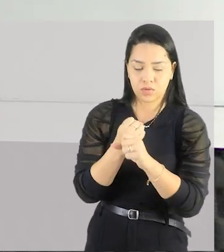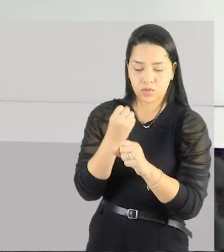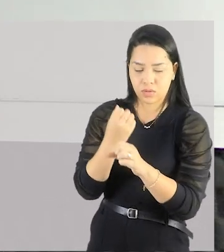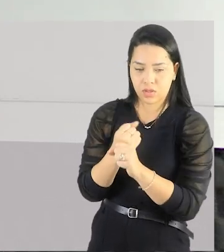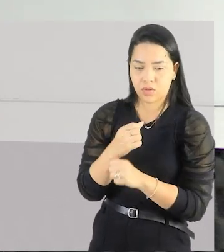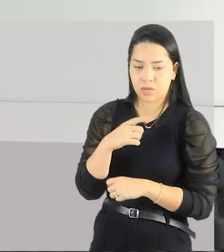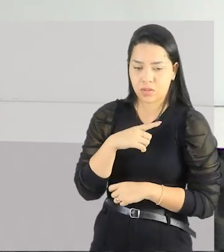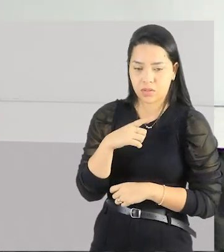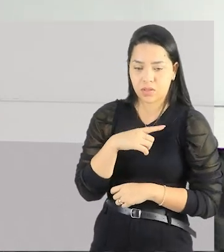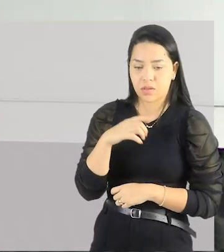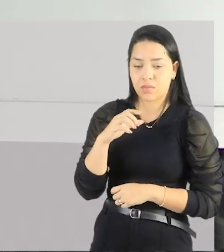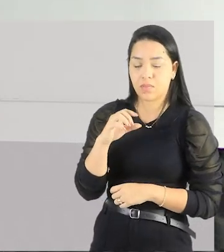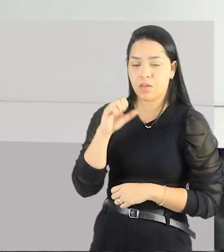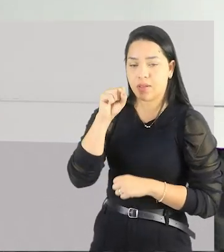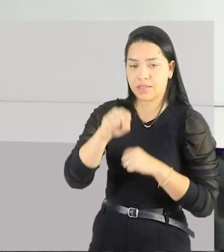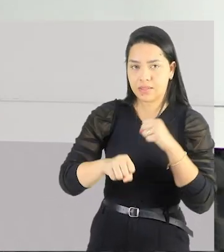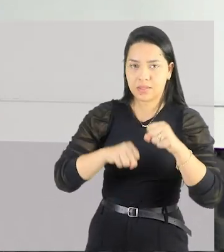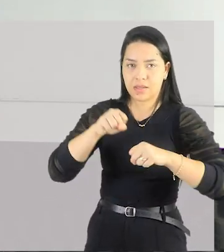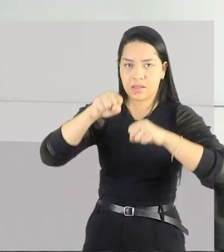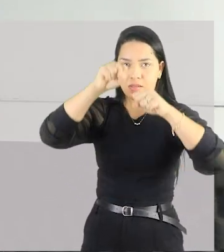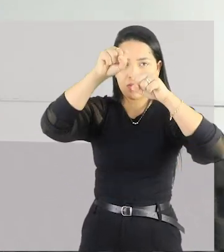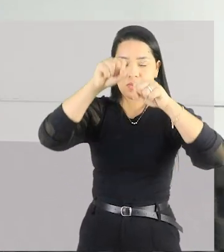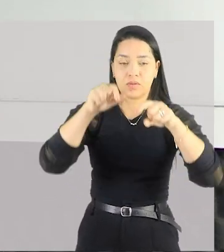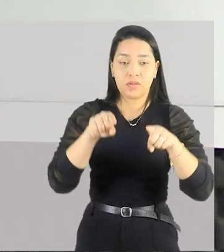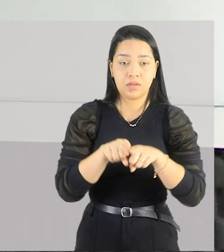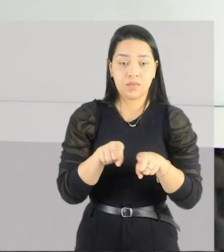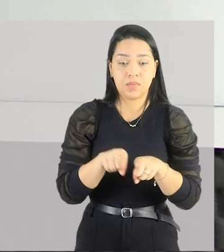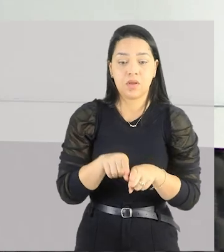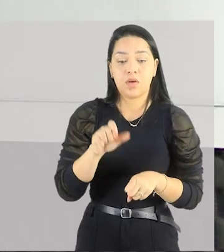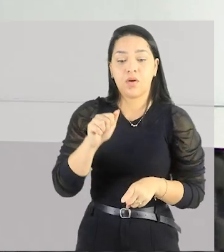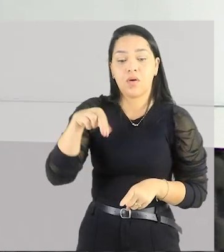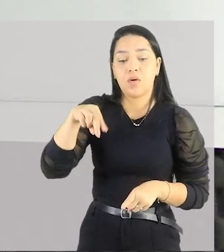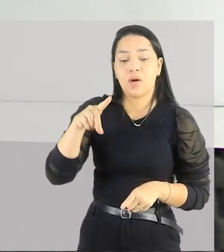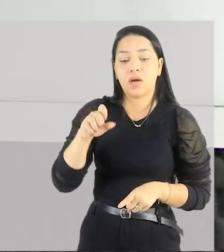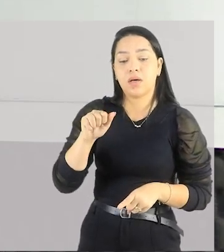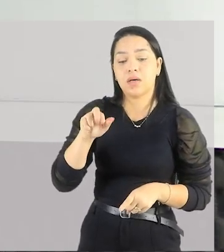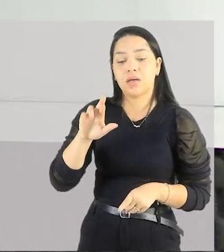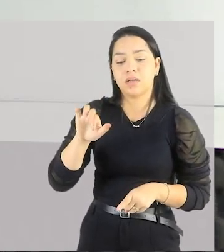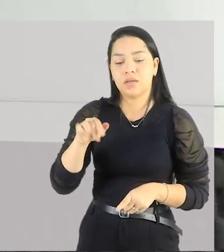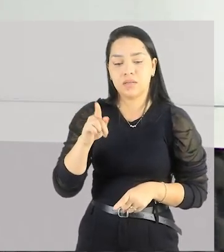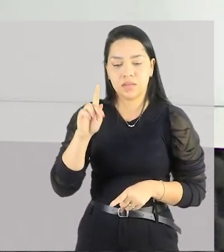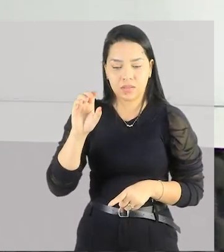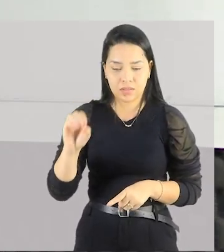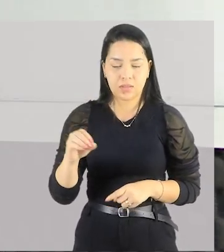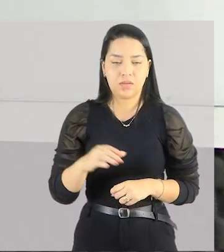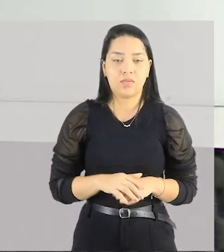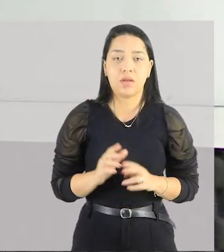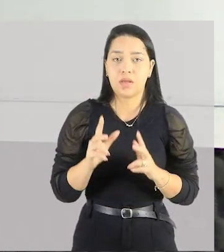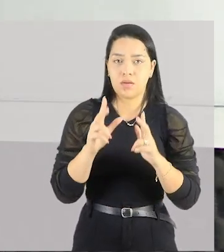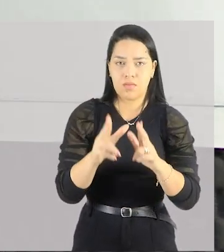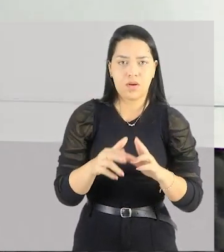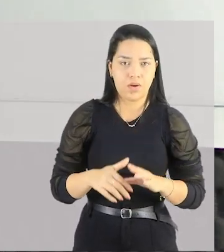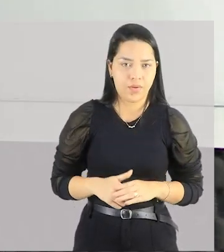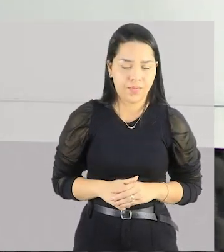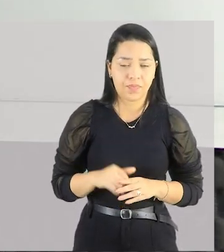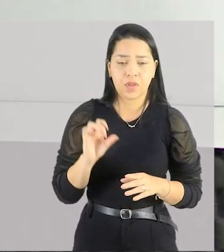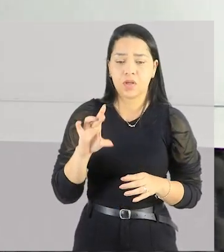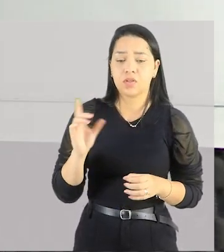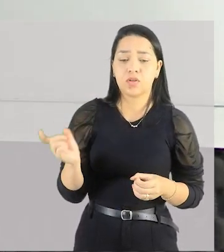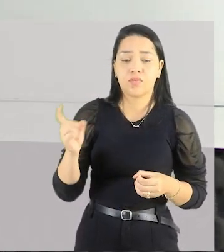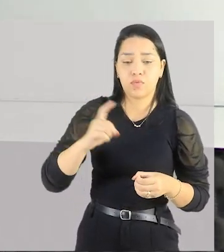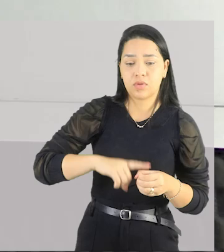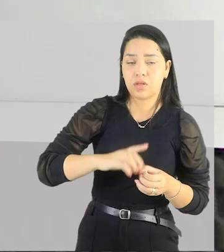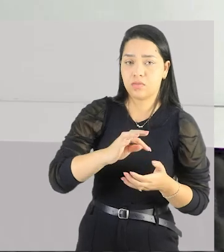percorrido pelo escalador e o andarilho. Razão é igual. Bora só voltar